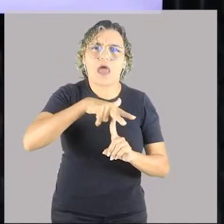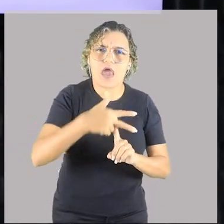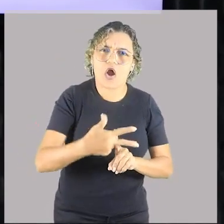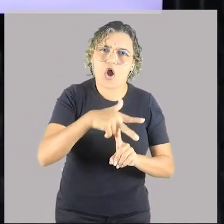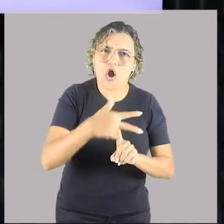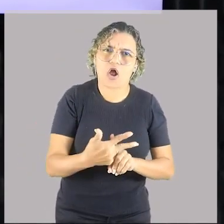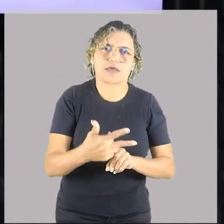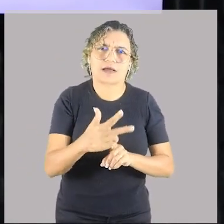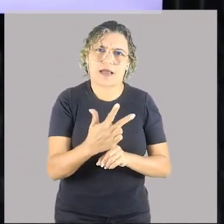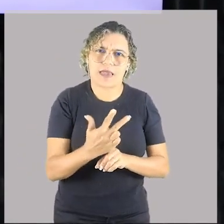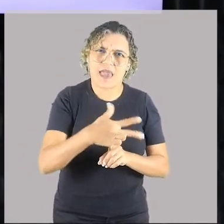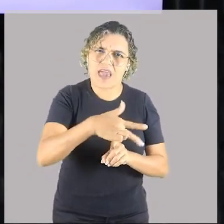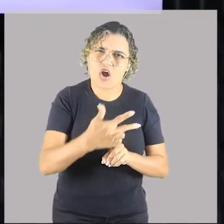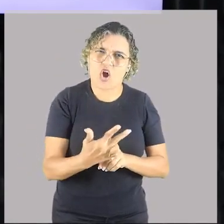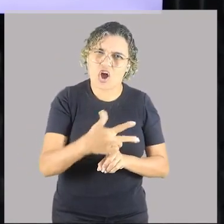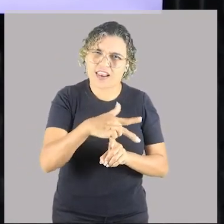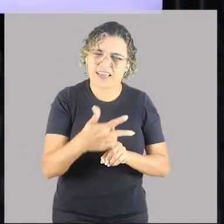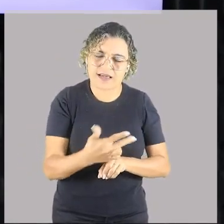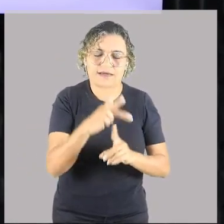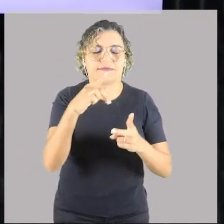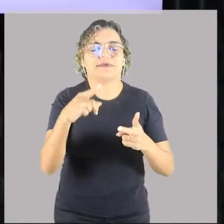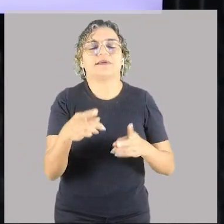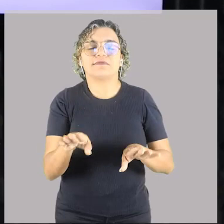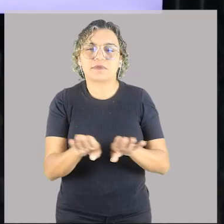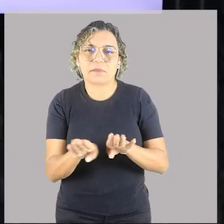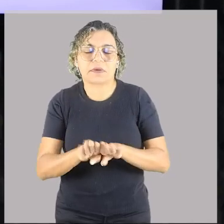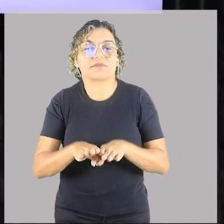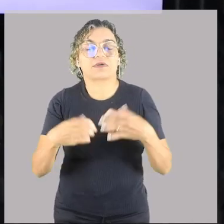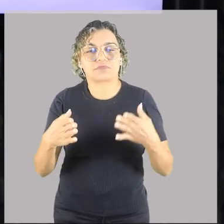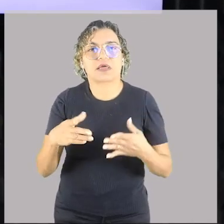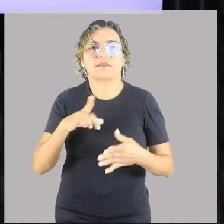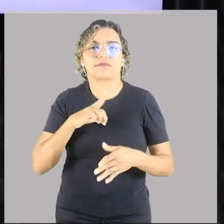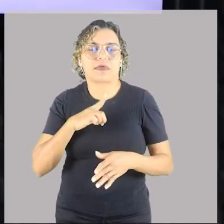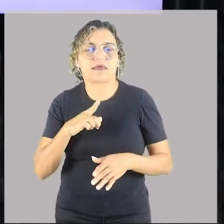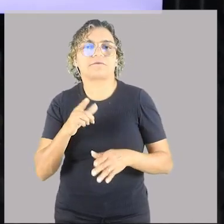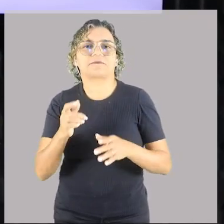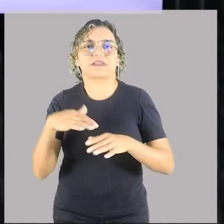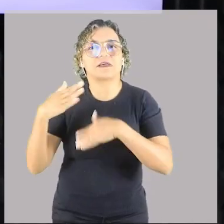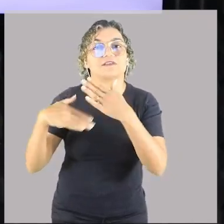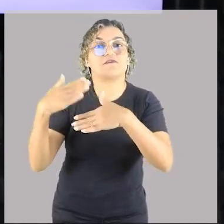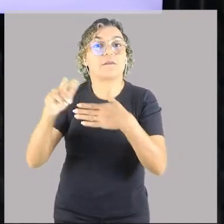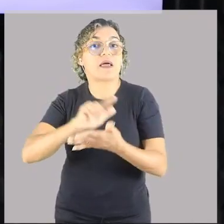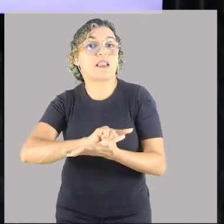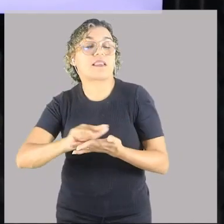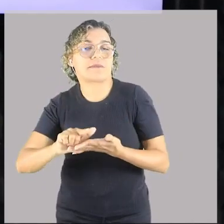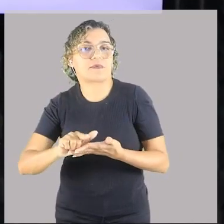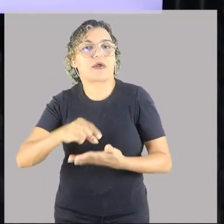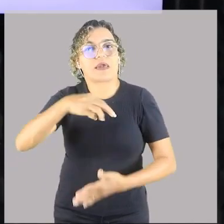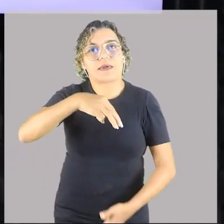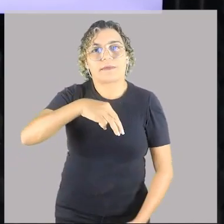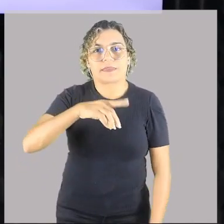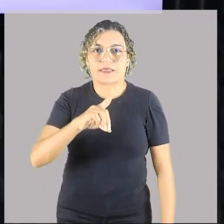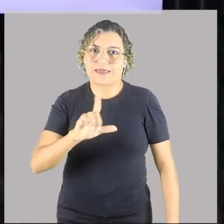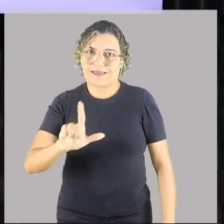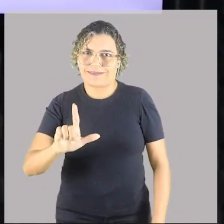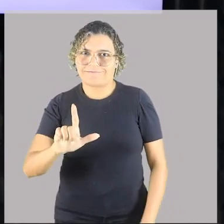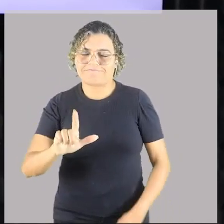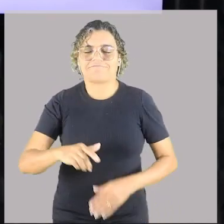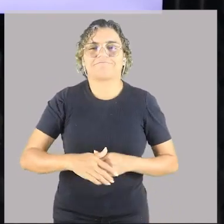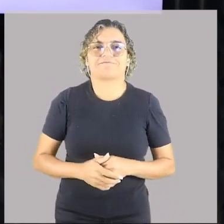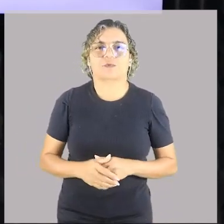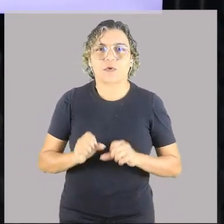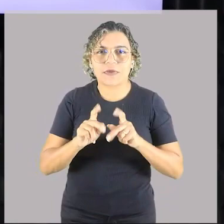energia, nesse caso, solar. E aí nós temos o mecanismo de desenvolvimento limpo, denominado de MDL.